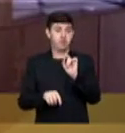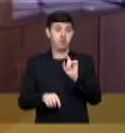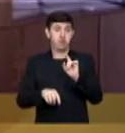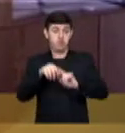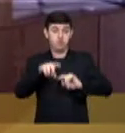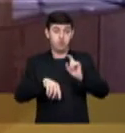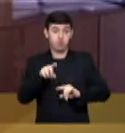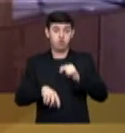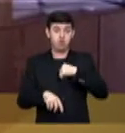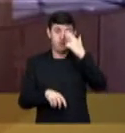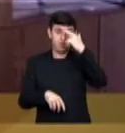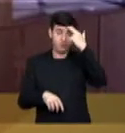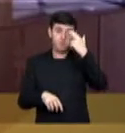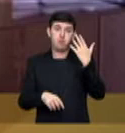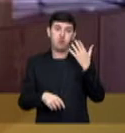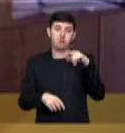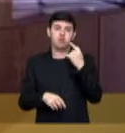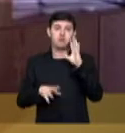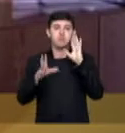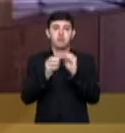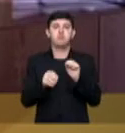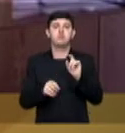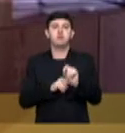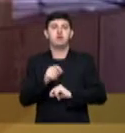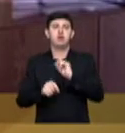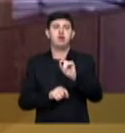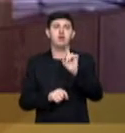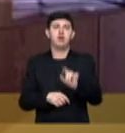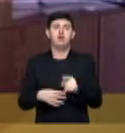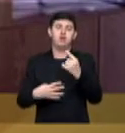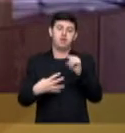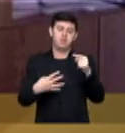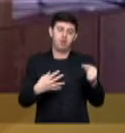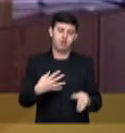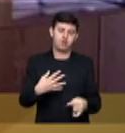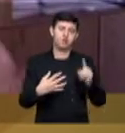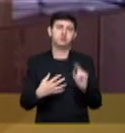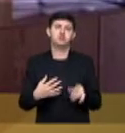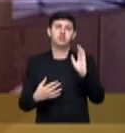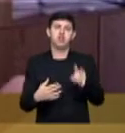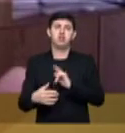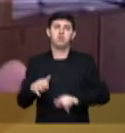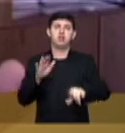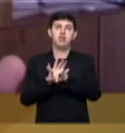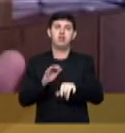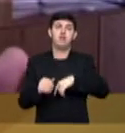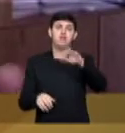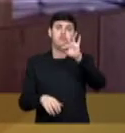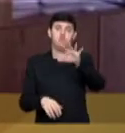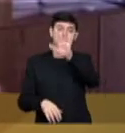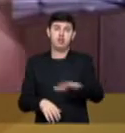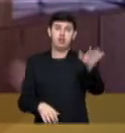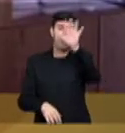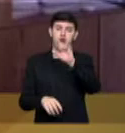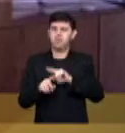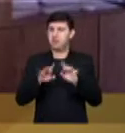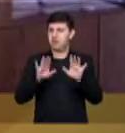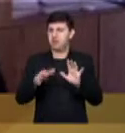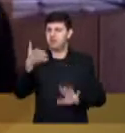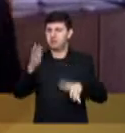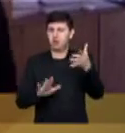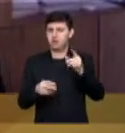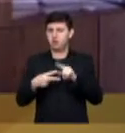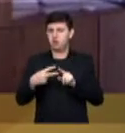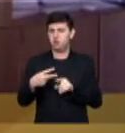de restrições taxativas, que seriam as únicas possíveis e por lei federal. Então, nós temos duas situações. Mesmo se por lei